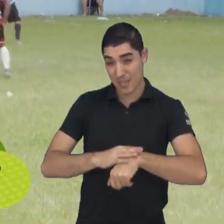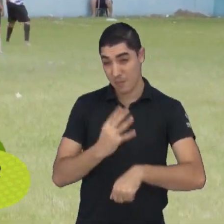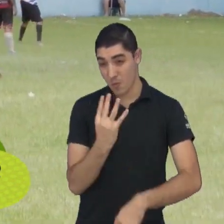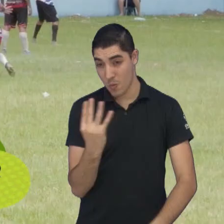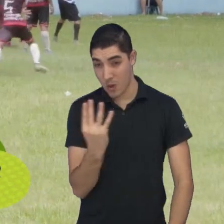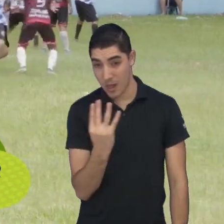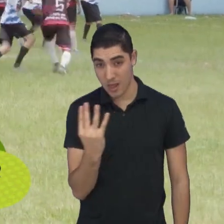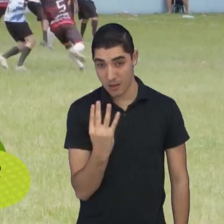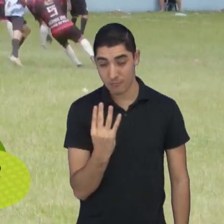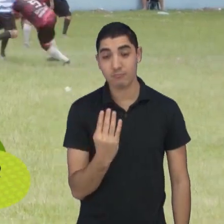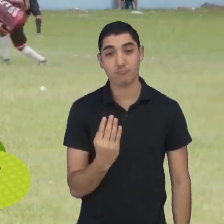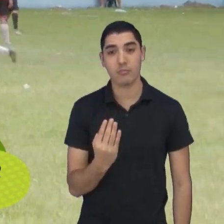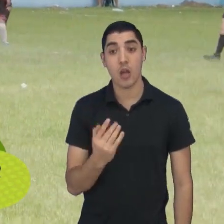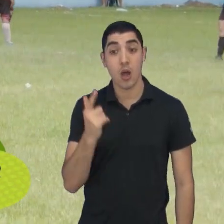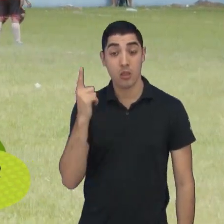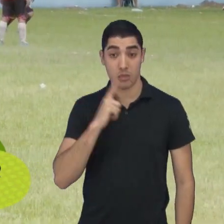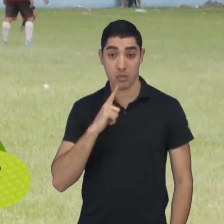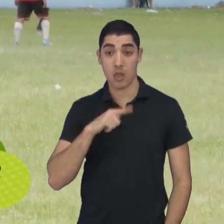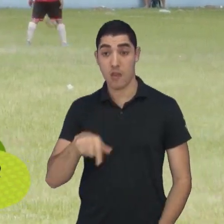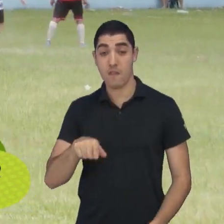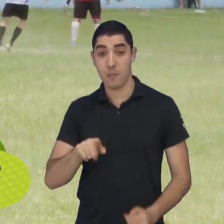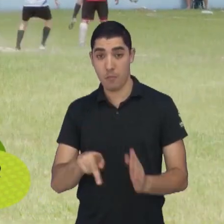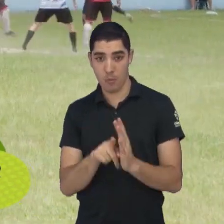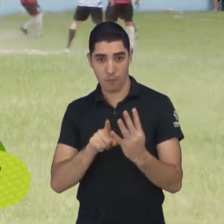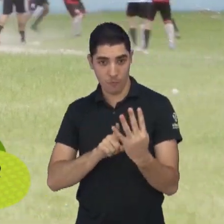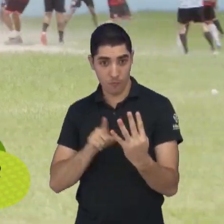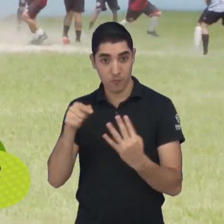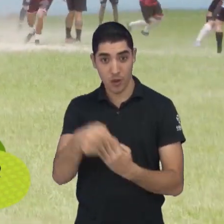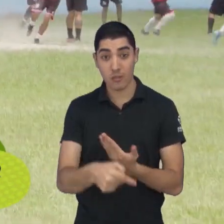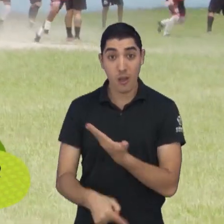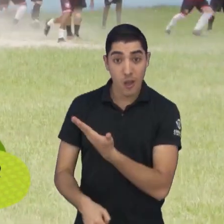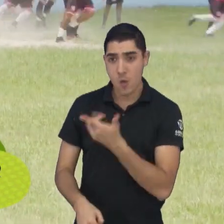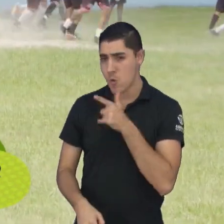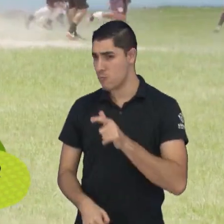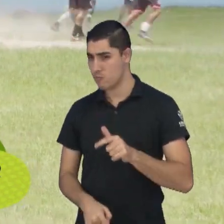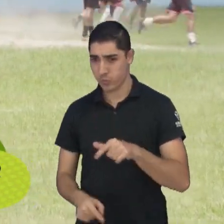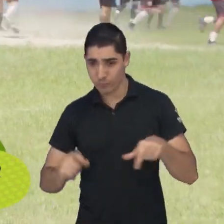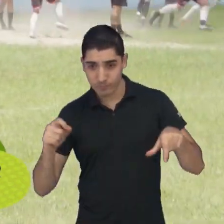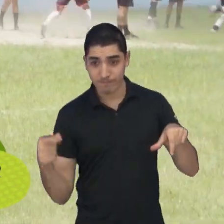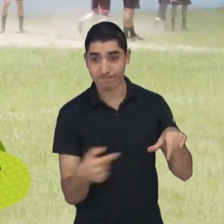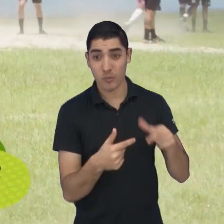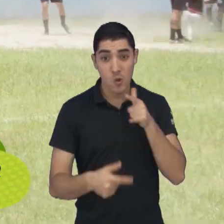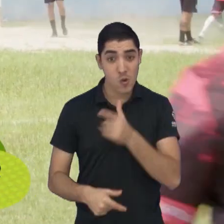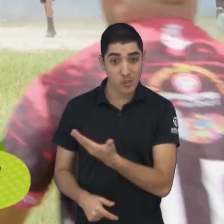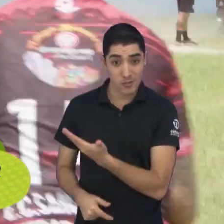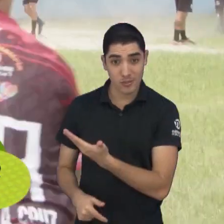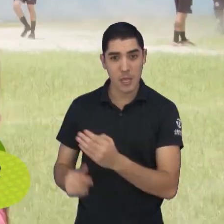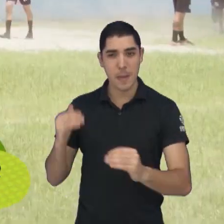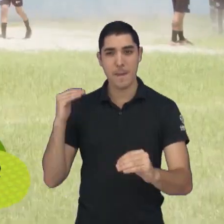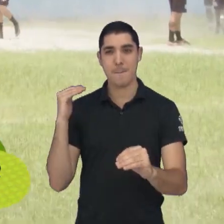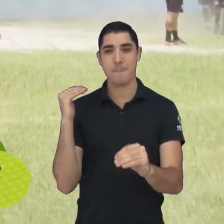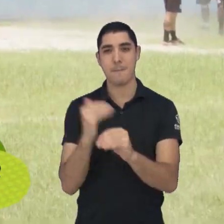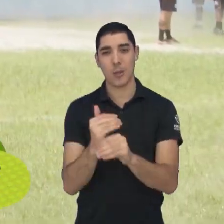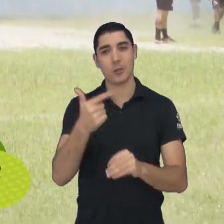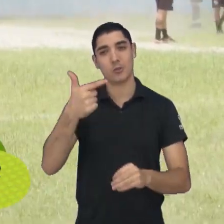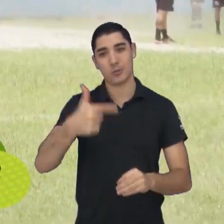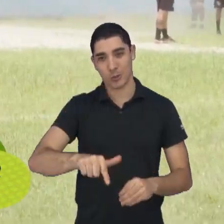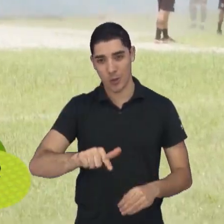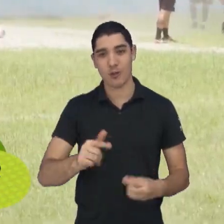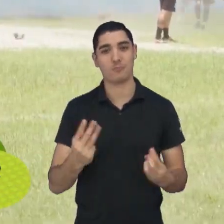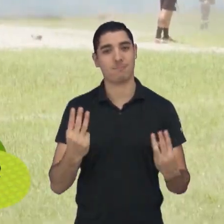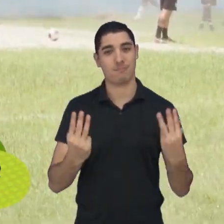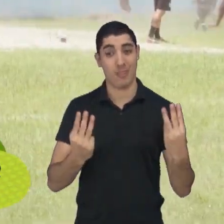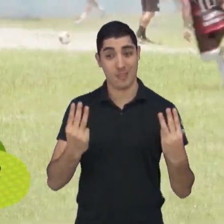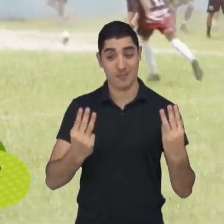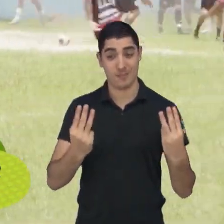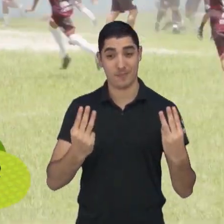44 minutos, uma falta cobrada na área e o Renan desviou para o próprio gol, empatando a partida novamente para o Santa